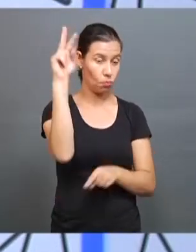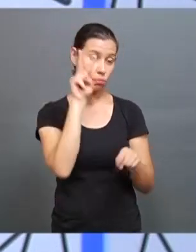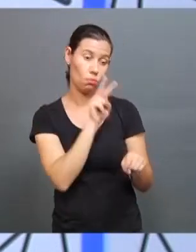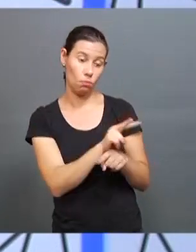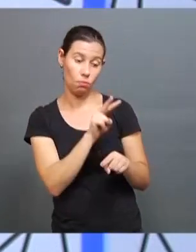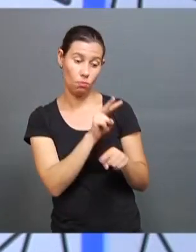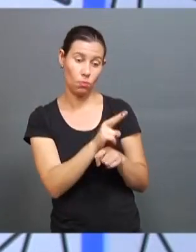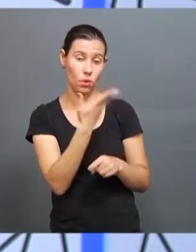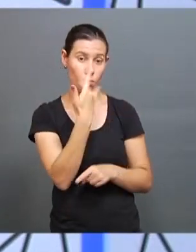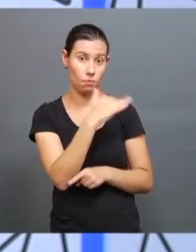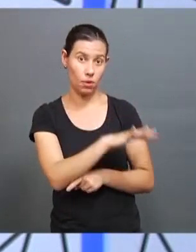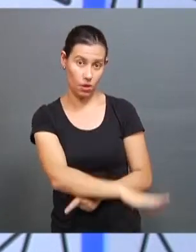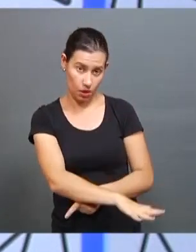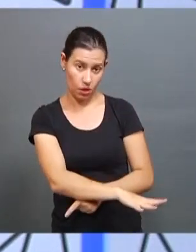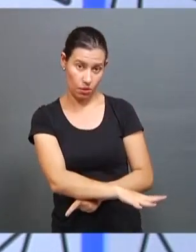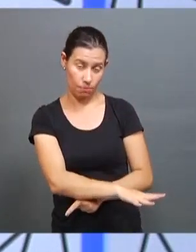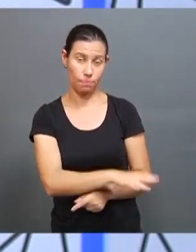porque